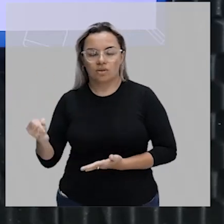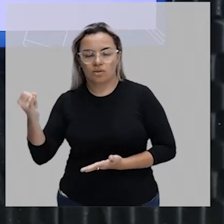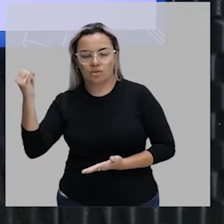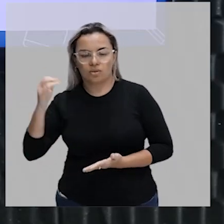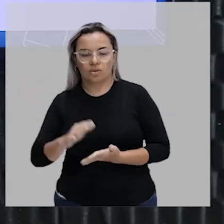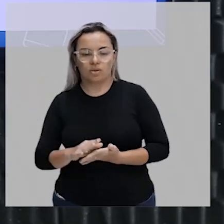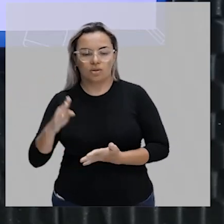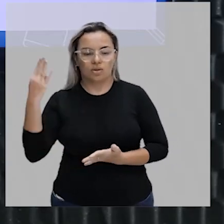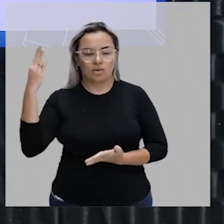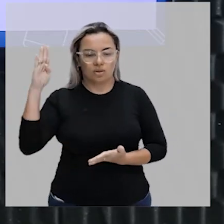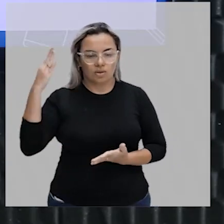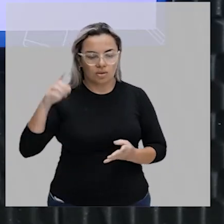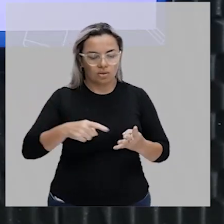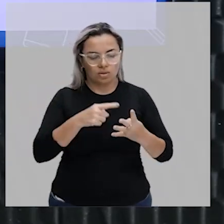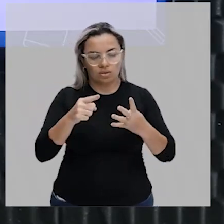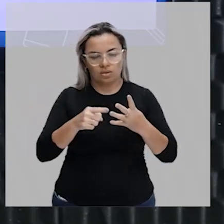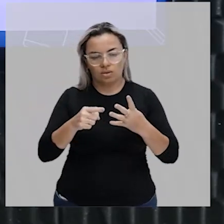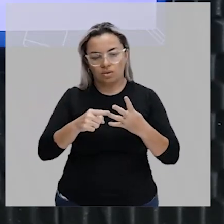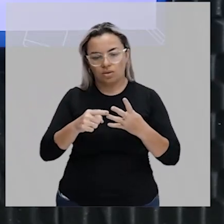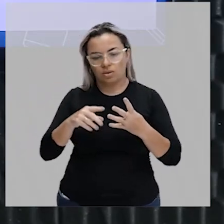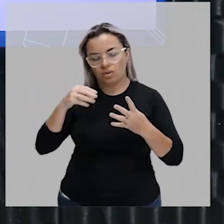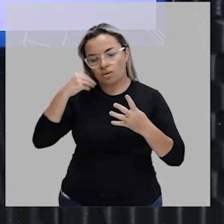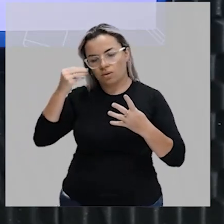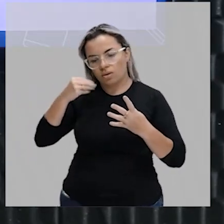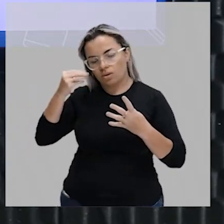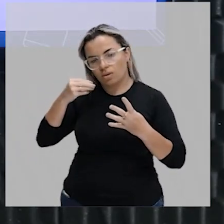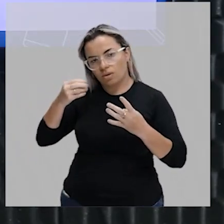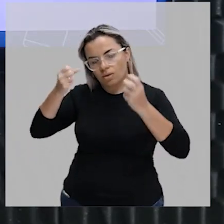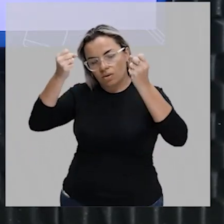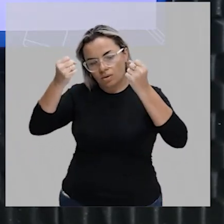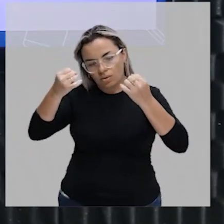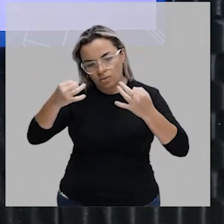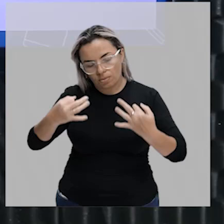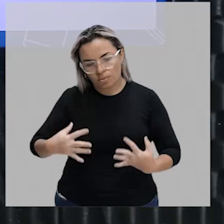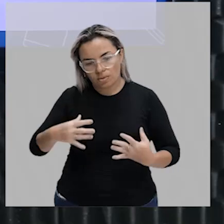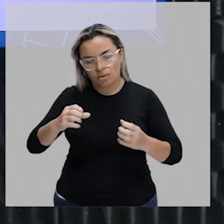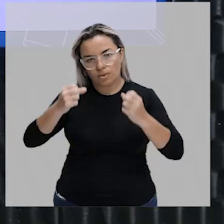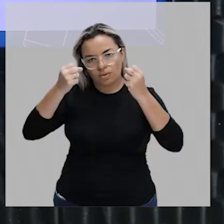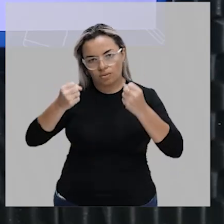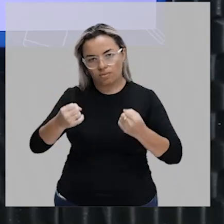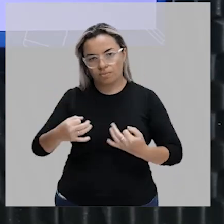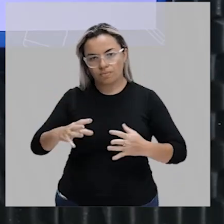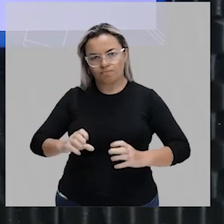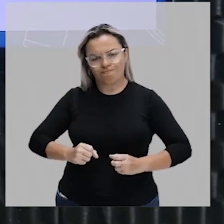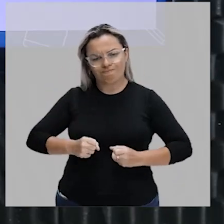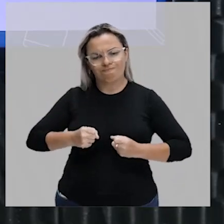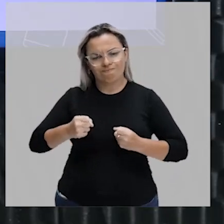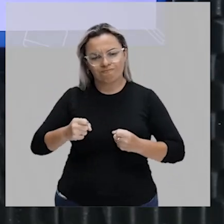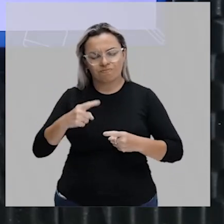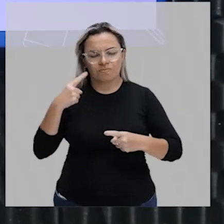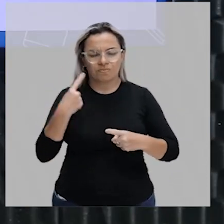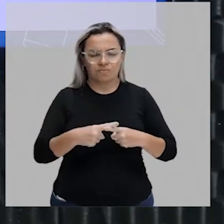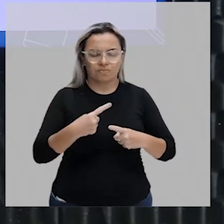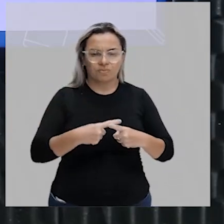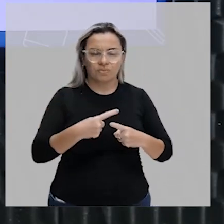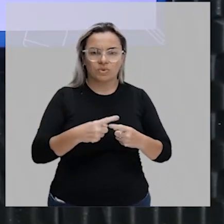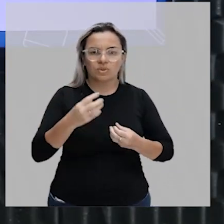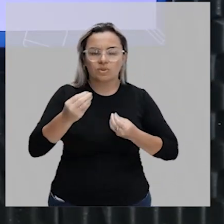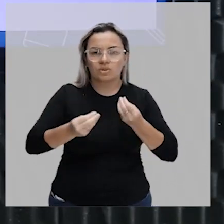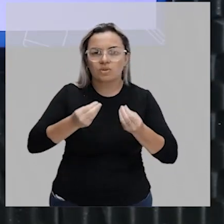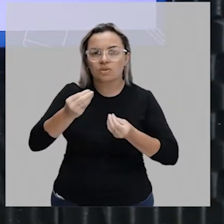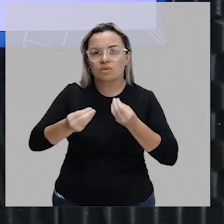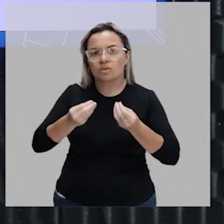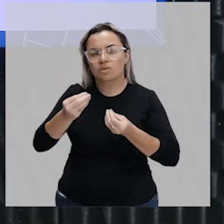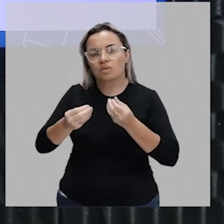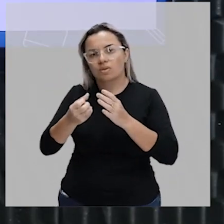para a biologia, tá? Que tenta explicar o porquê, por exemplo, como é que teria